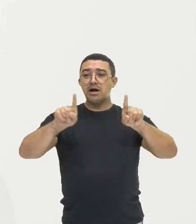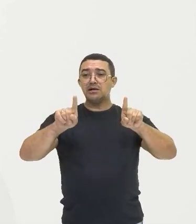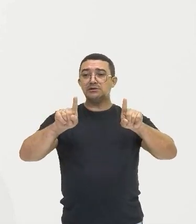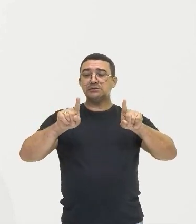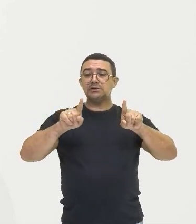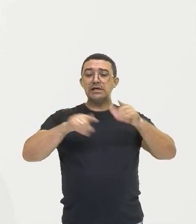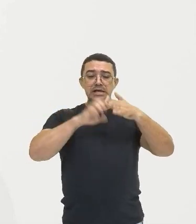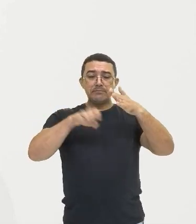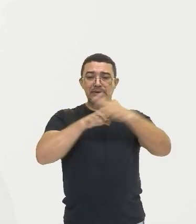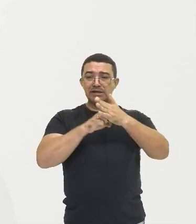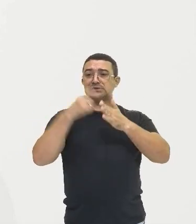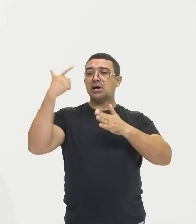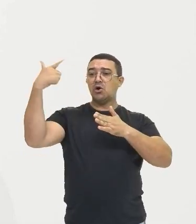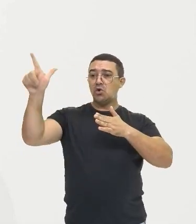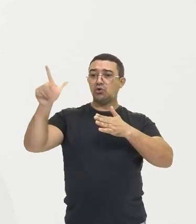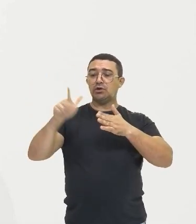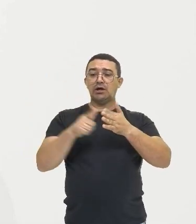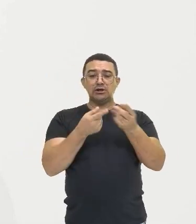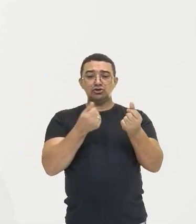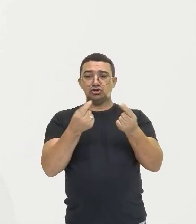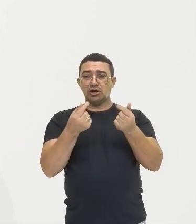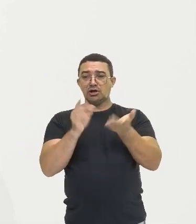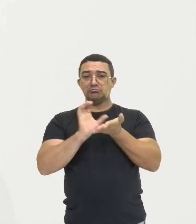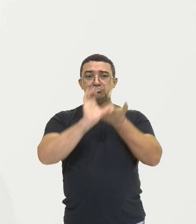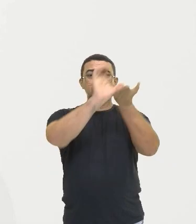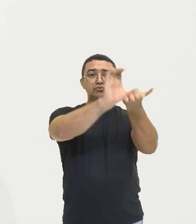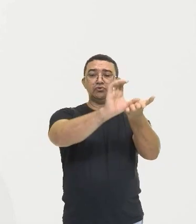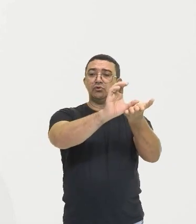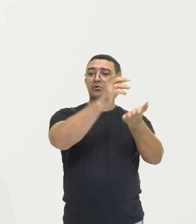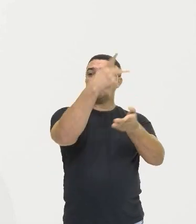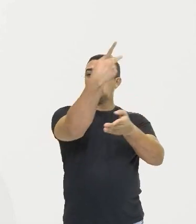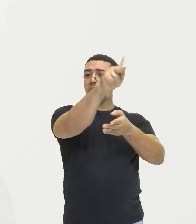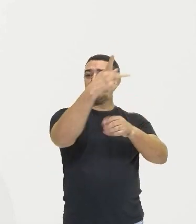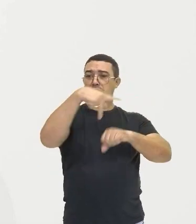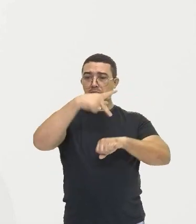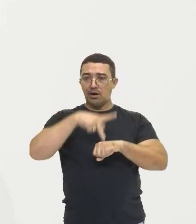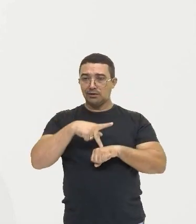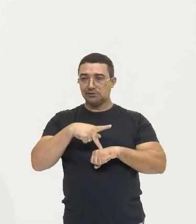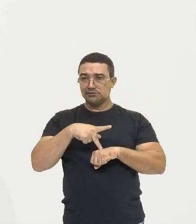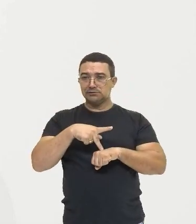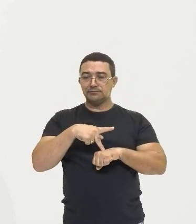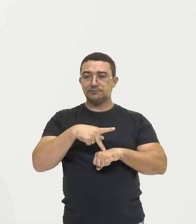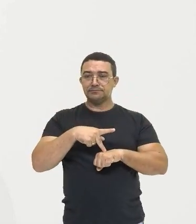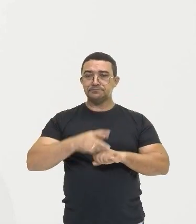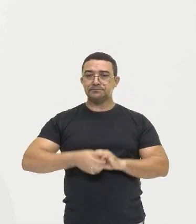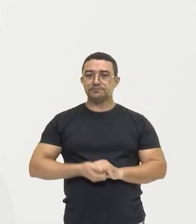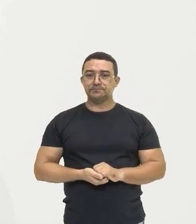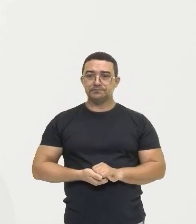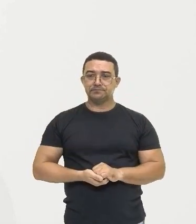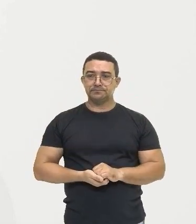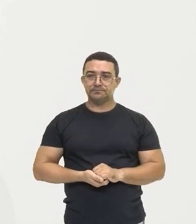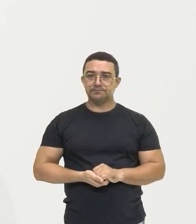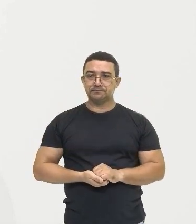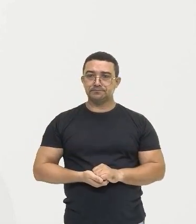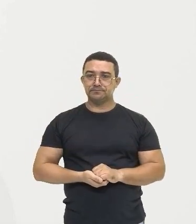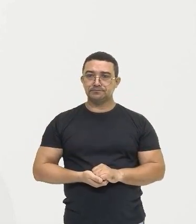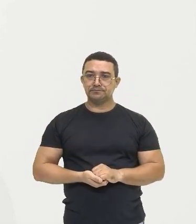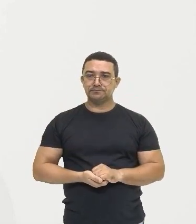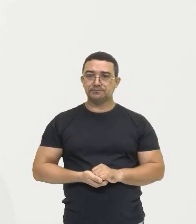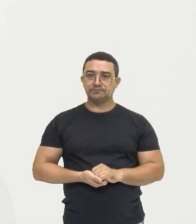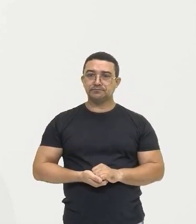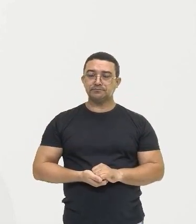empresa multinacional e mandou o dinheiro, por exemplo, para a sua filial. Espero ter sanado essa dúvida entre o PIB e o